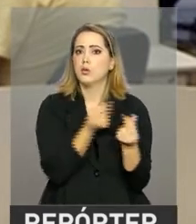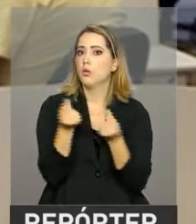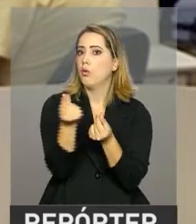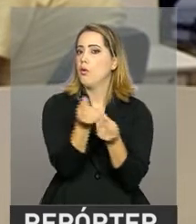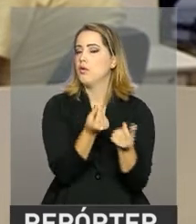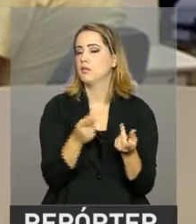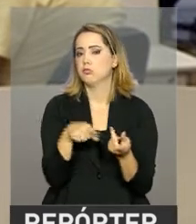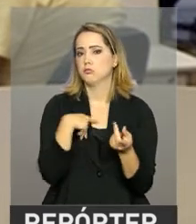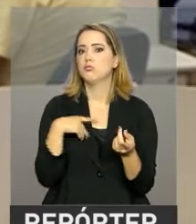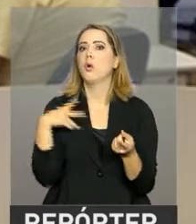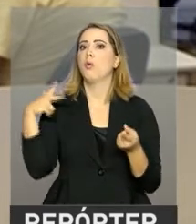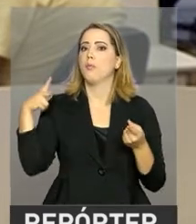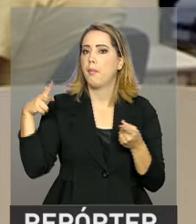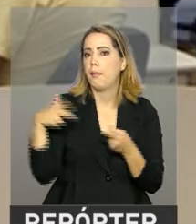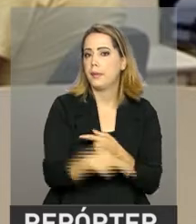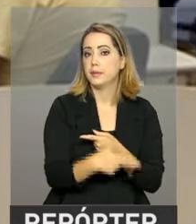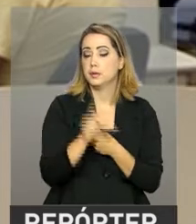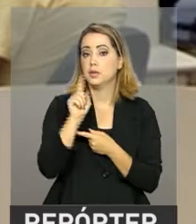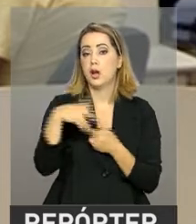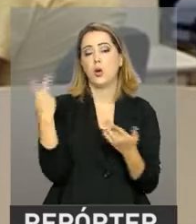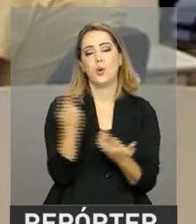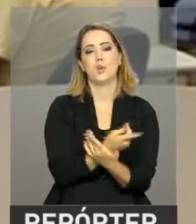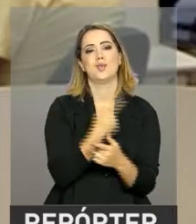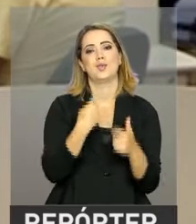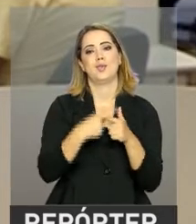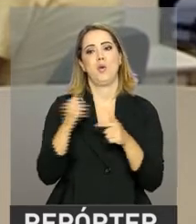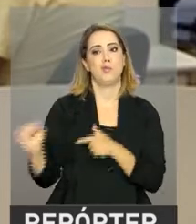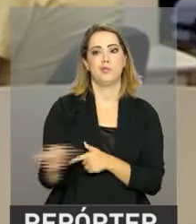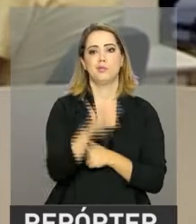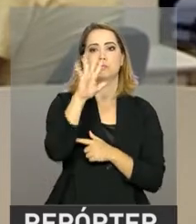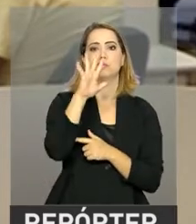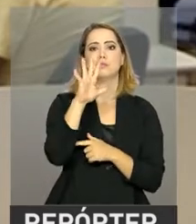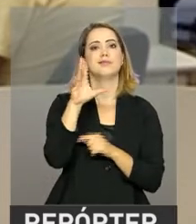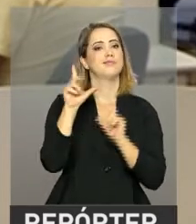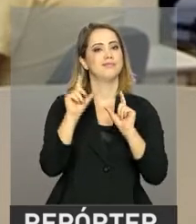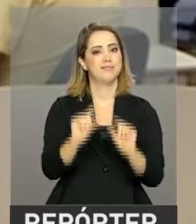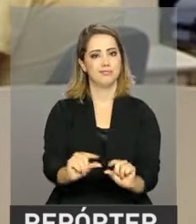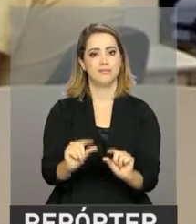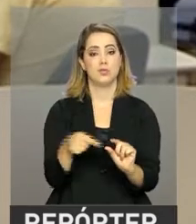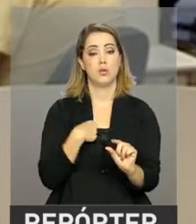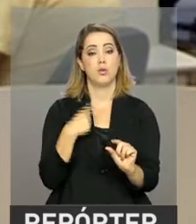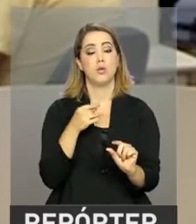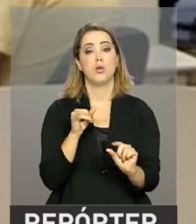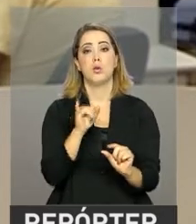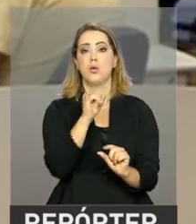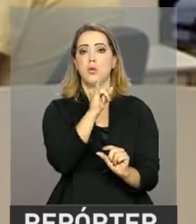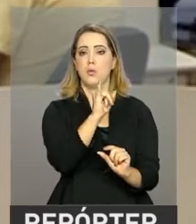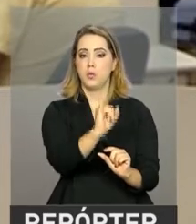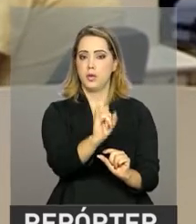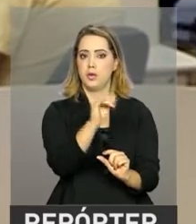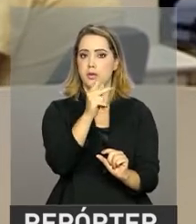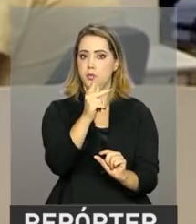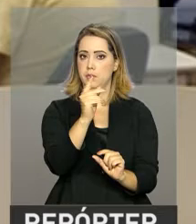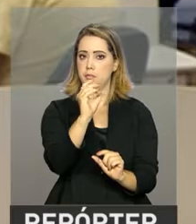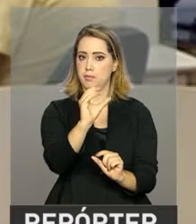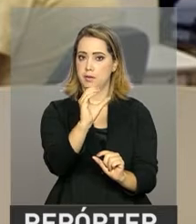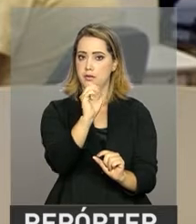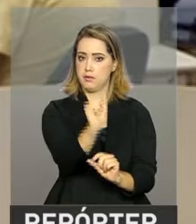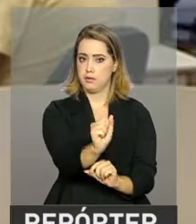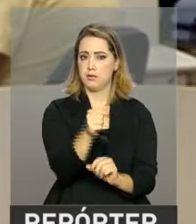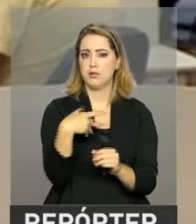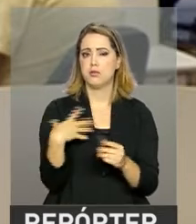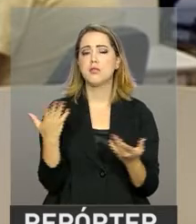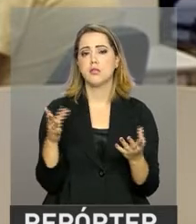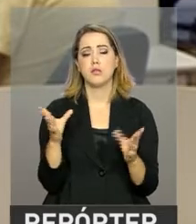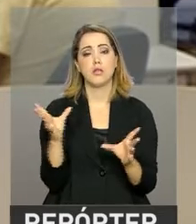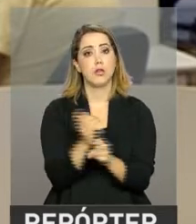corte mais ousado só foi possível porque a inflação deu uma trégua. O índice de preços ao consumidor amplo, IPCA,